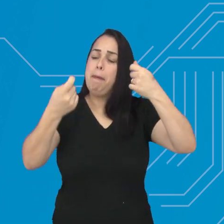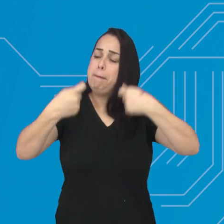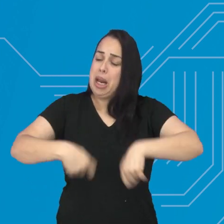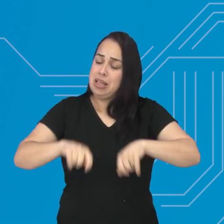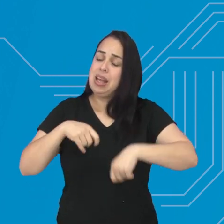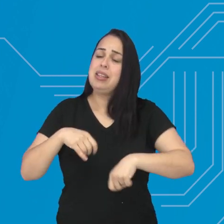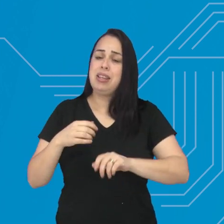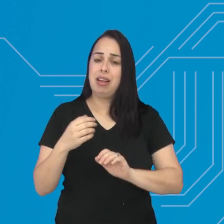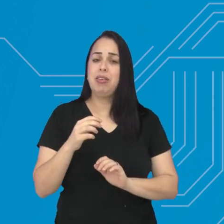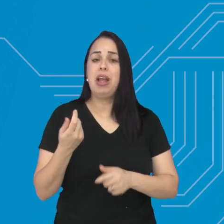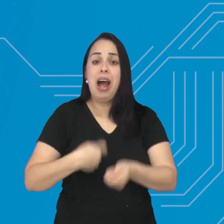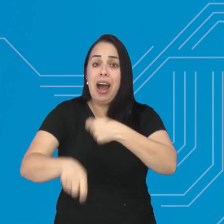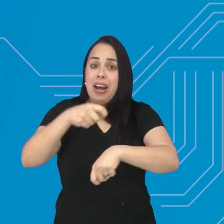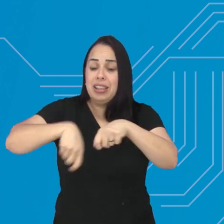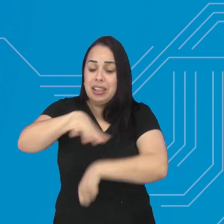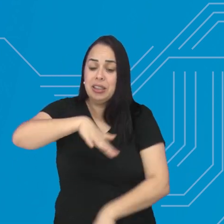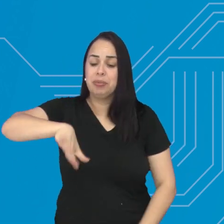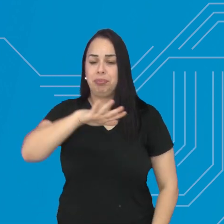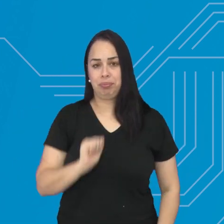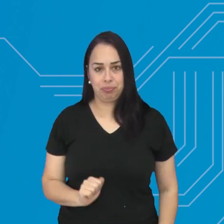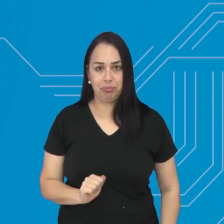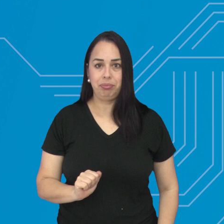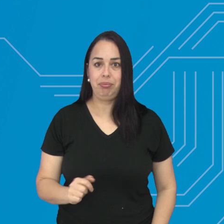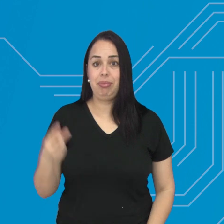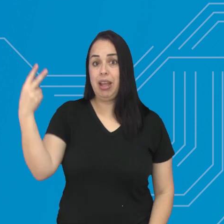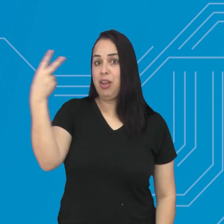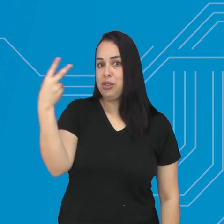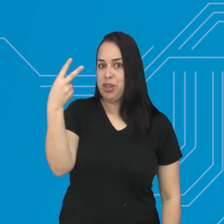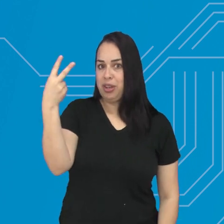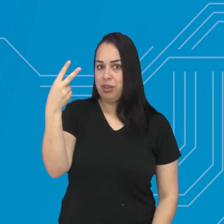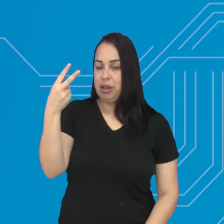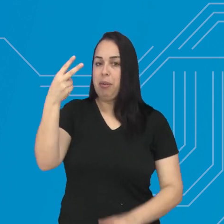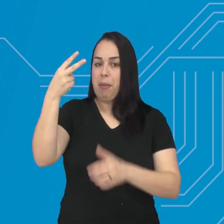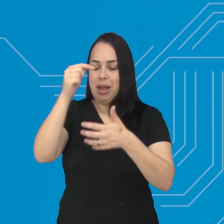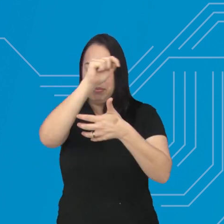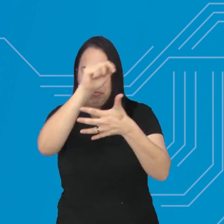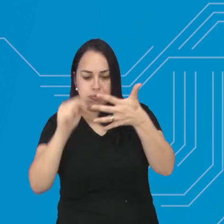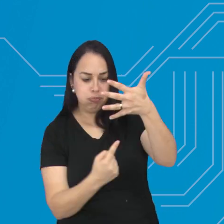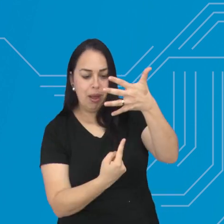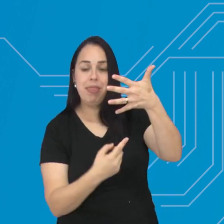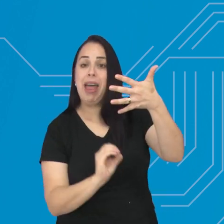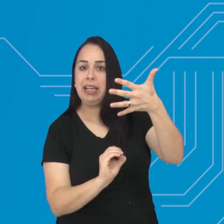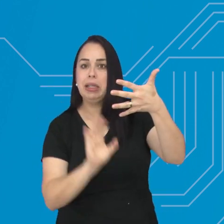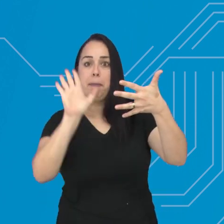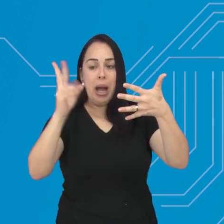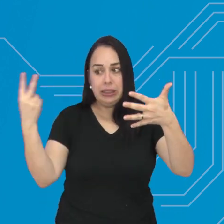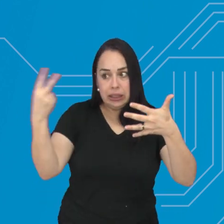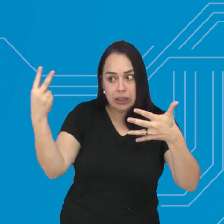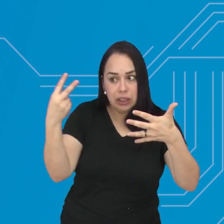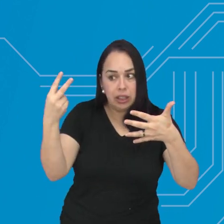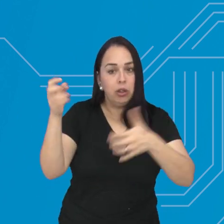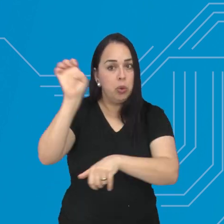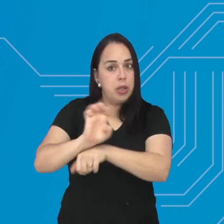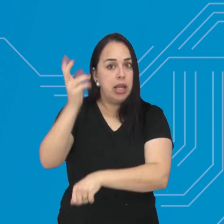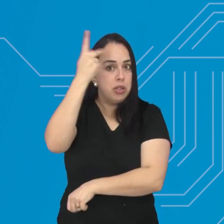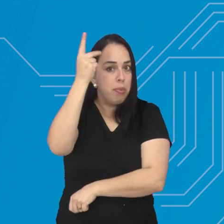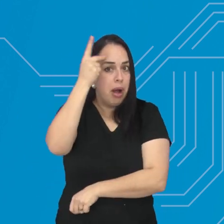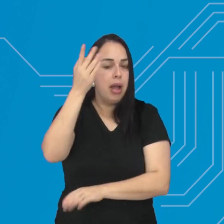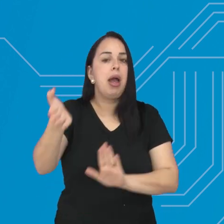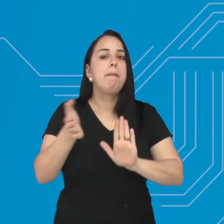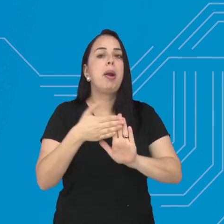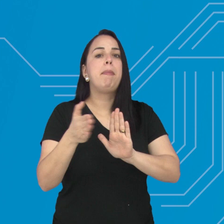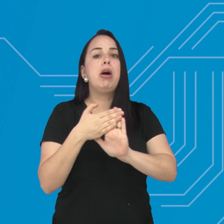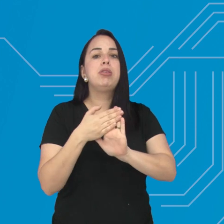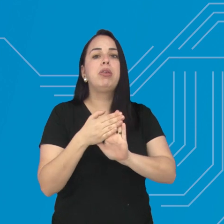questões importantes da administração pública. Este foi o segundo de um total de 10 palestras que vão acontecer no Estado, e a